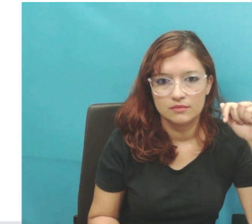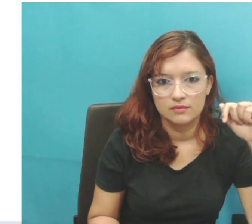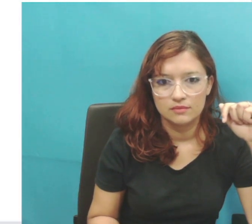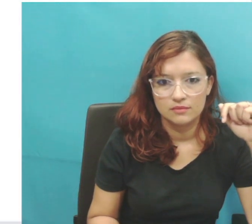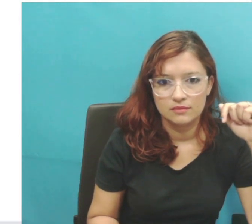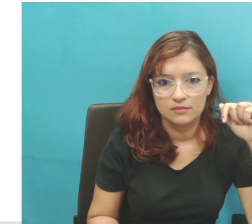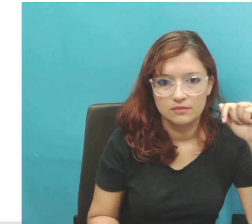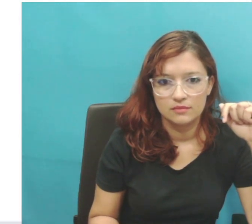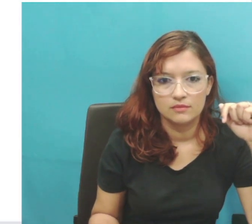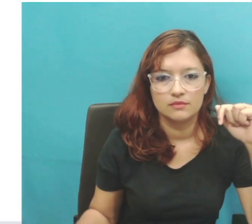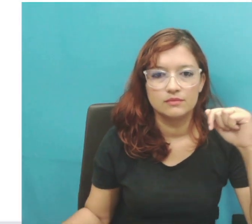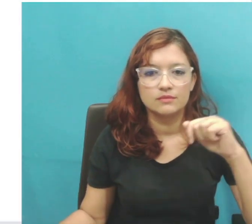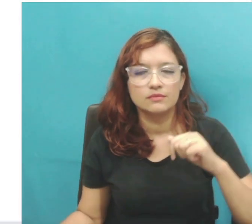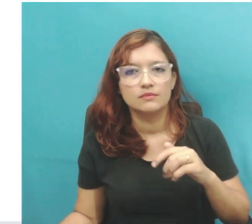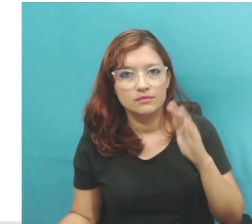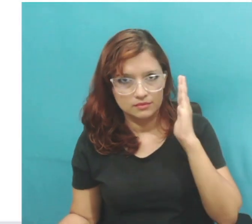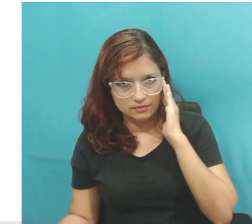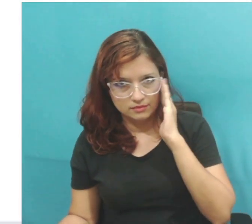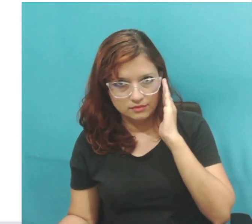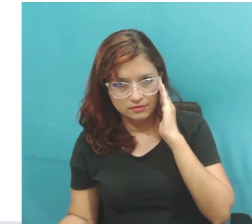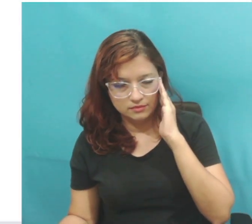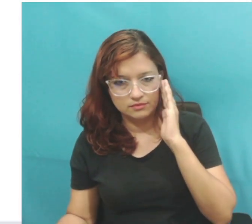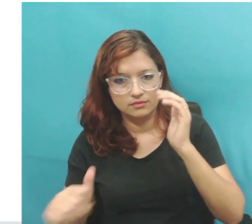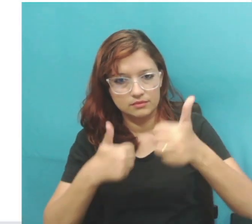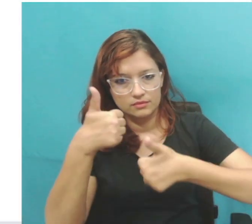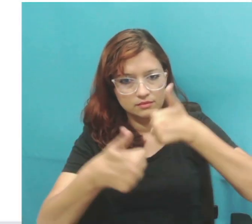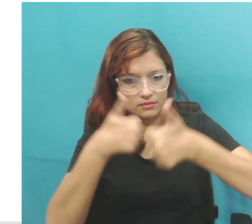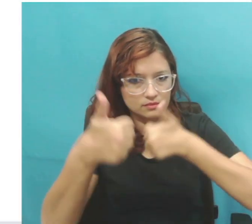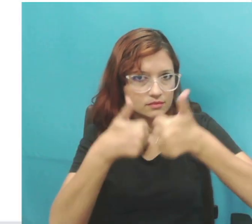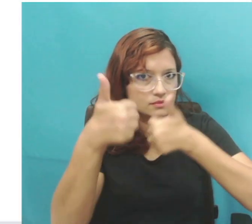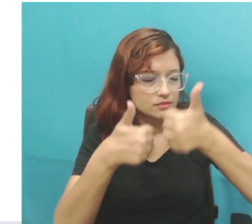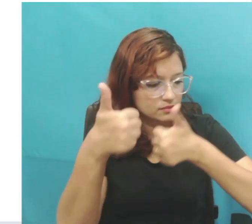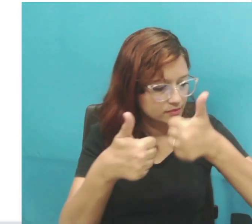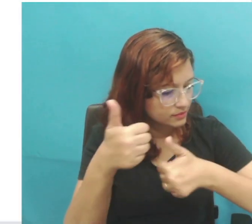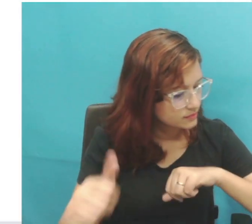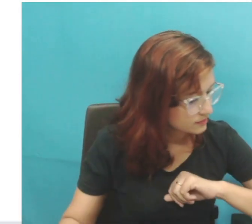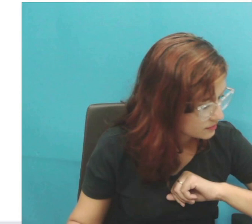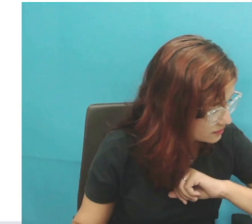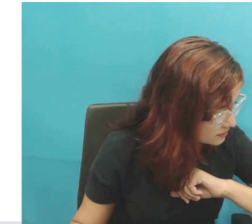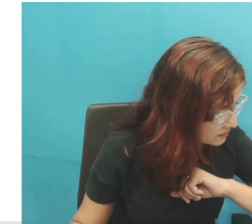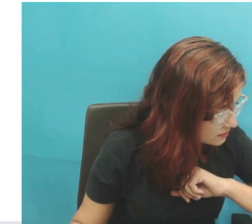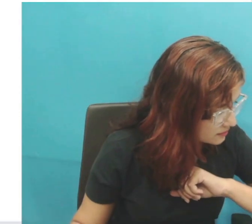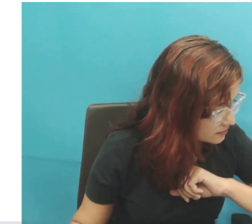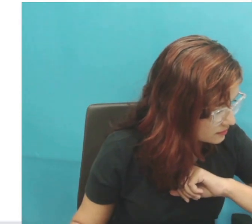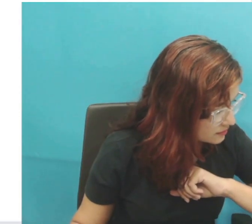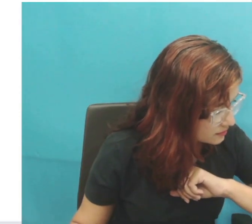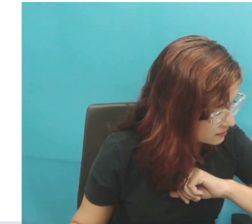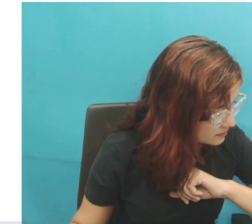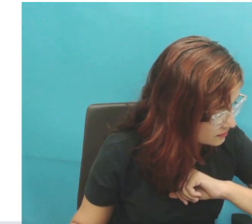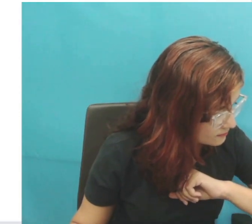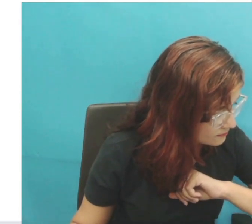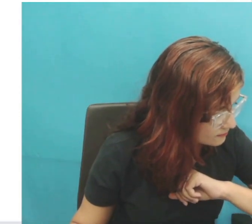Porque está substituindo uma palavra feminina. Entendeu? Ok?